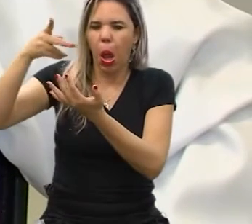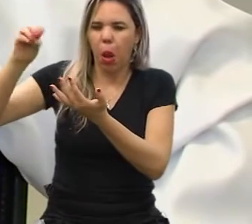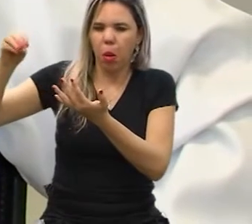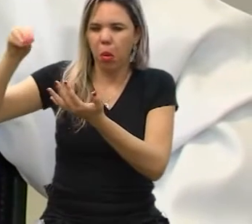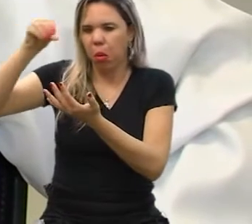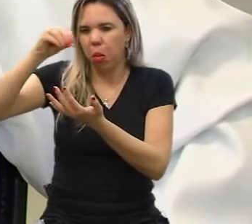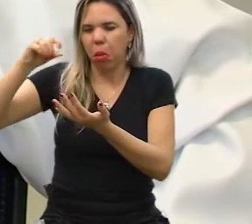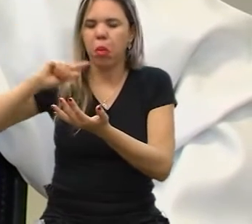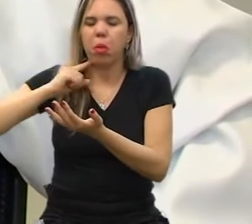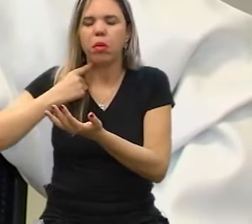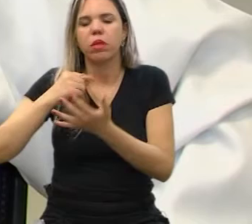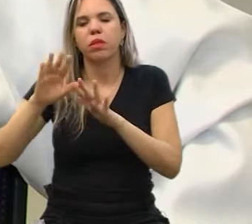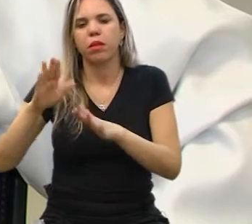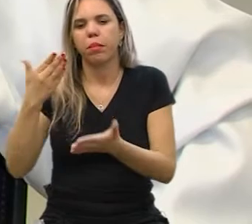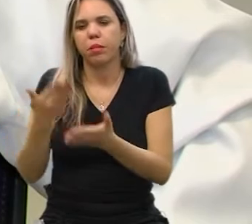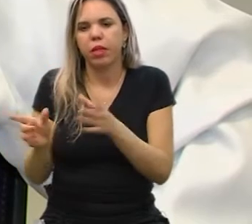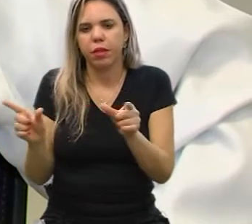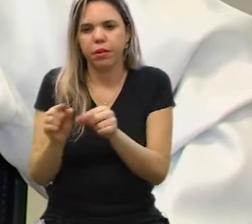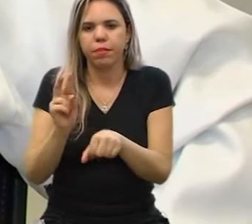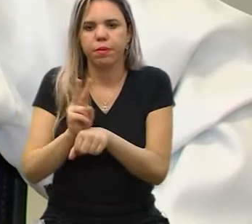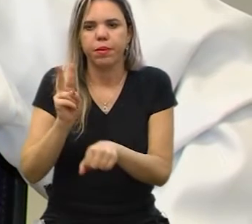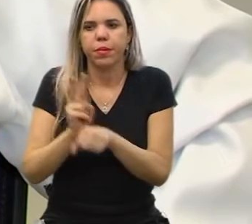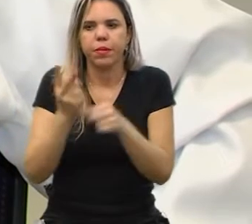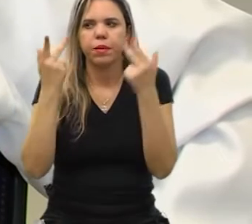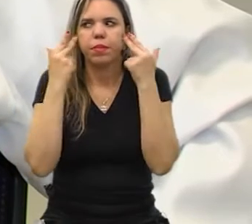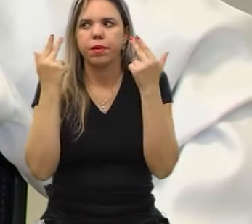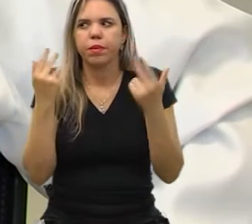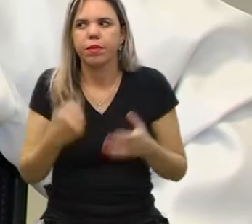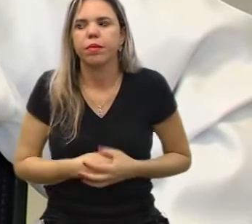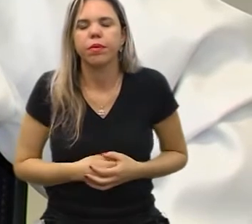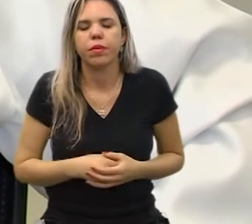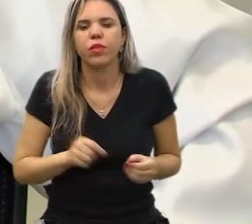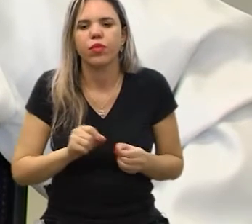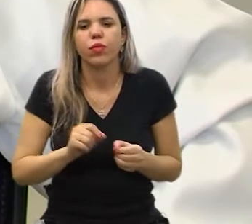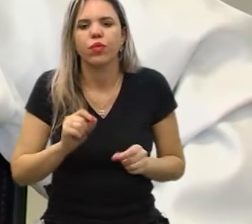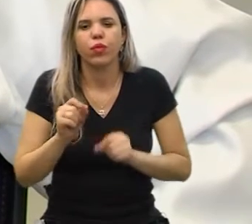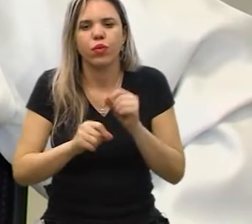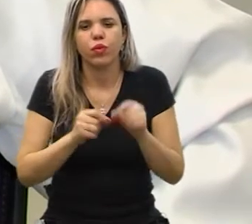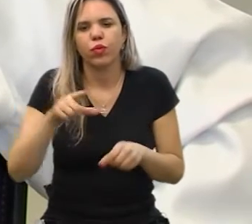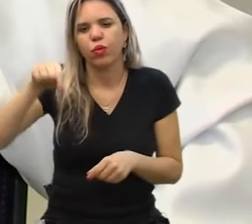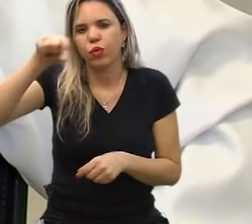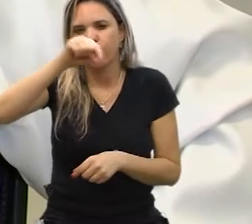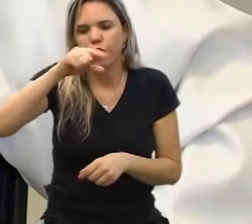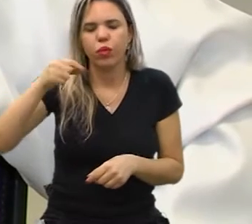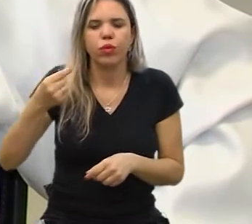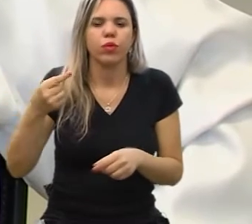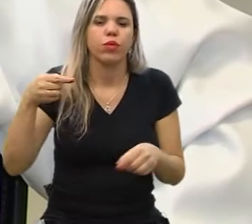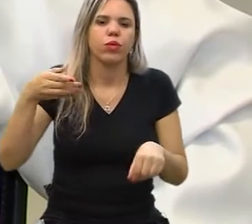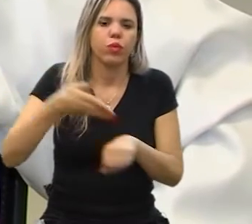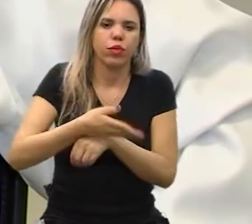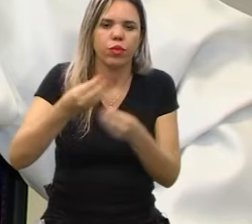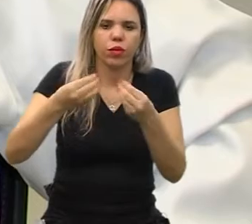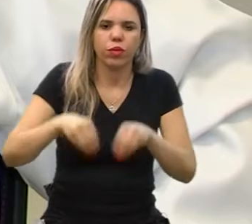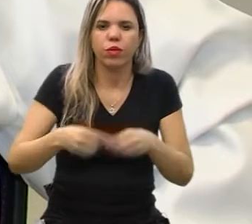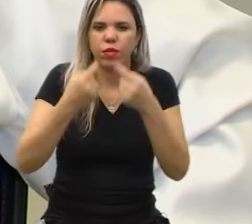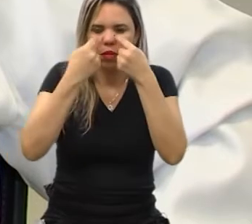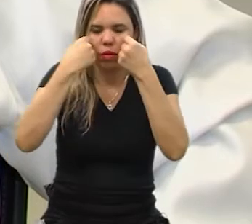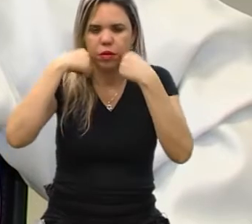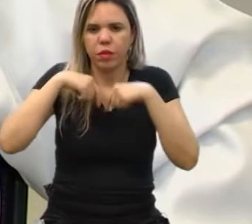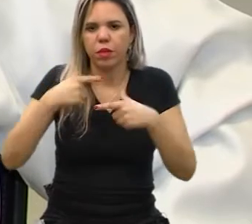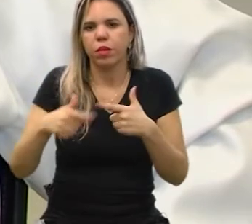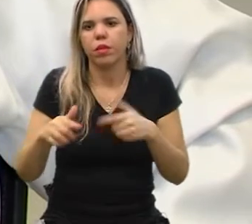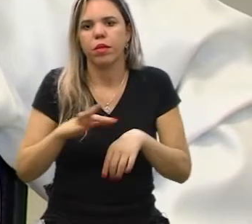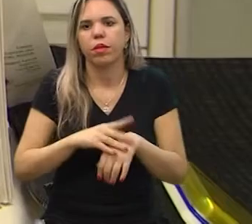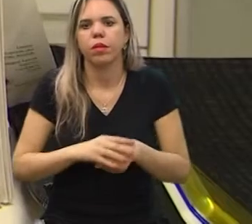poeiras, e ela perde essa proteção natural, e fazendo com que essas partículas atinjam as vias aéreas inferiores e